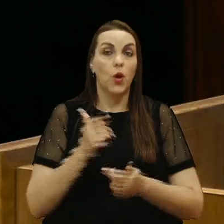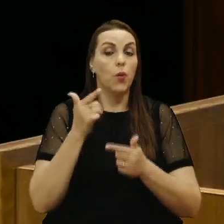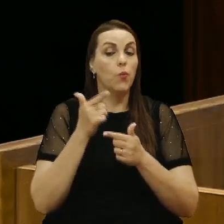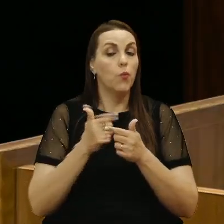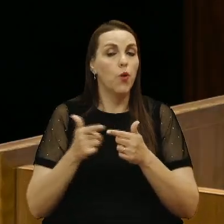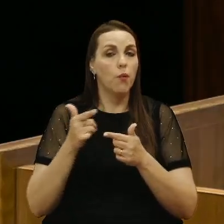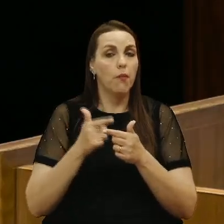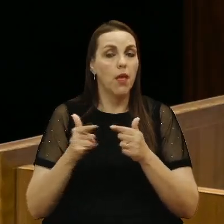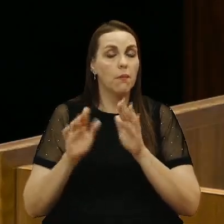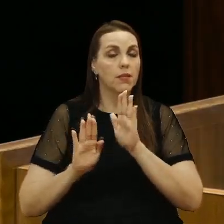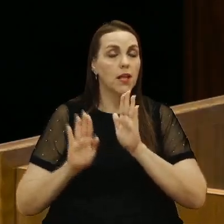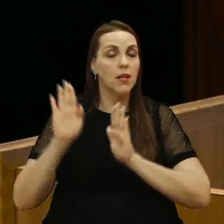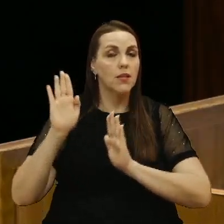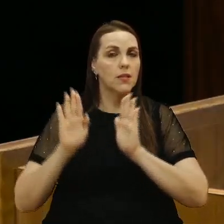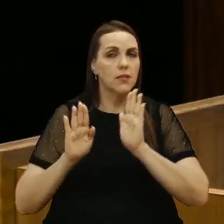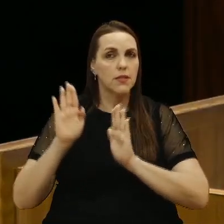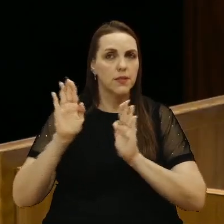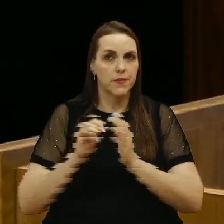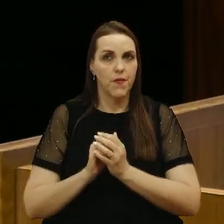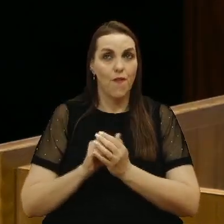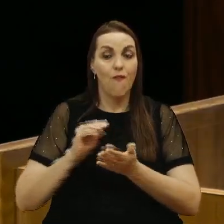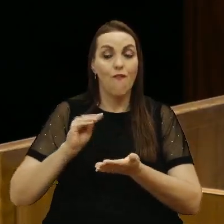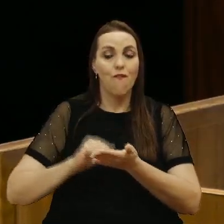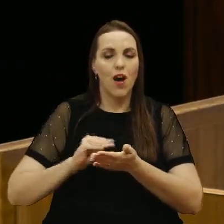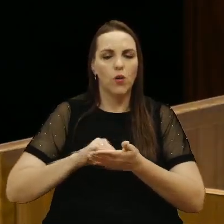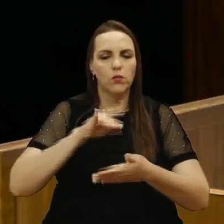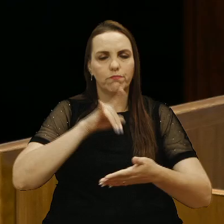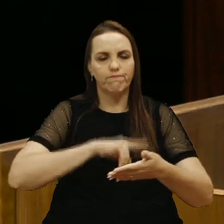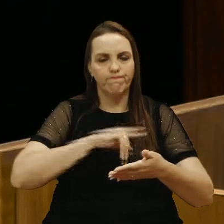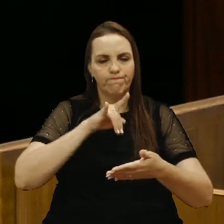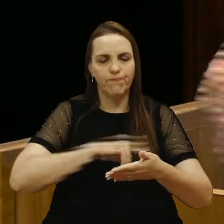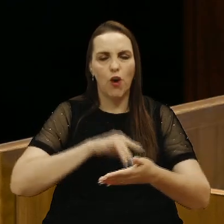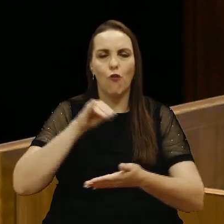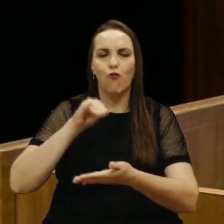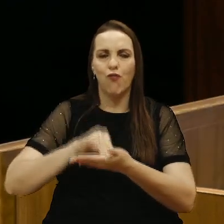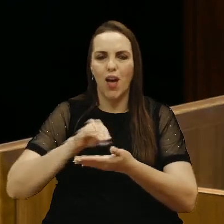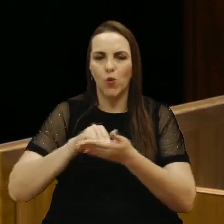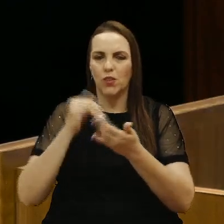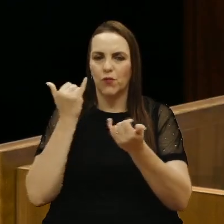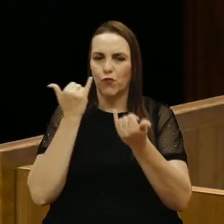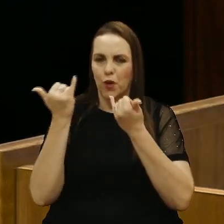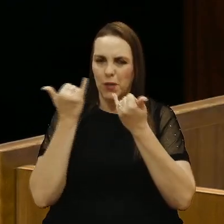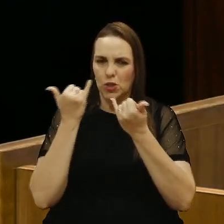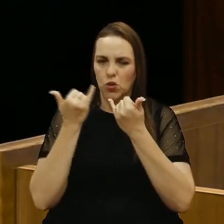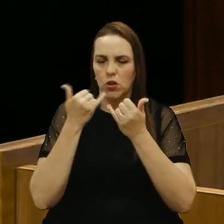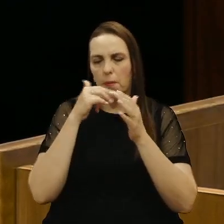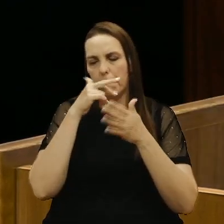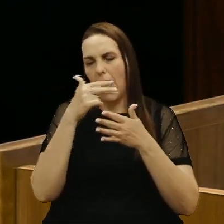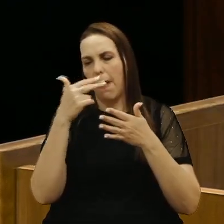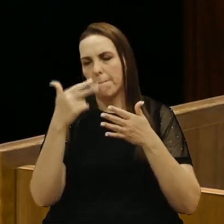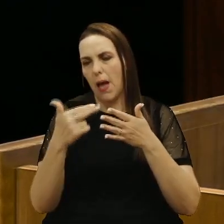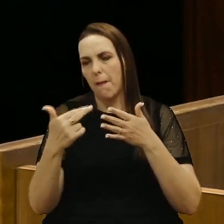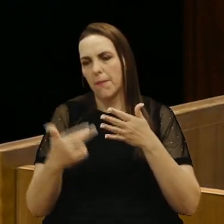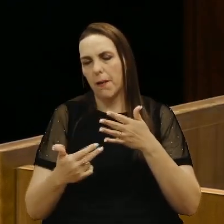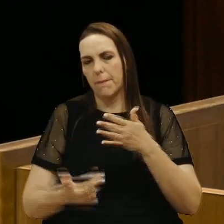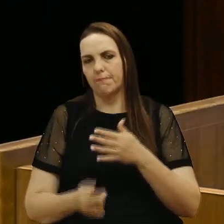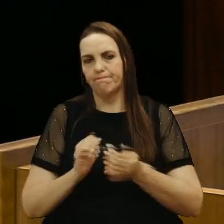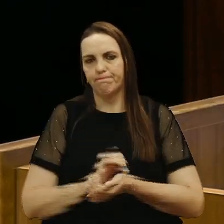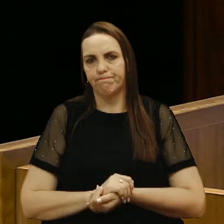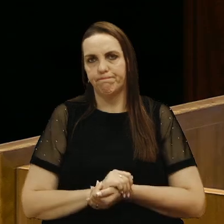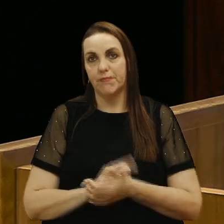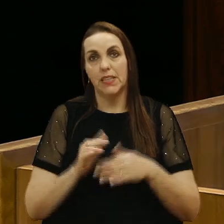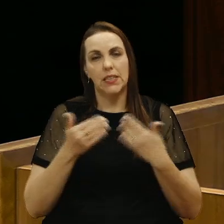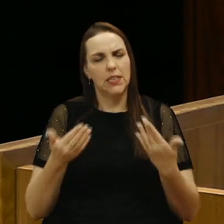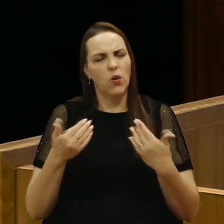Problemas licitatórios, falta de documento, falta de informações e por aí vai. E aqui eu